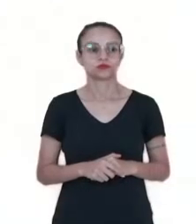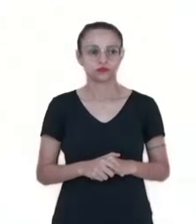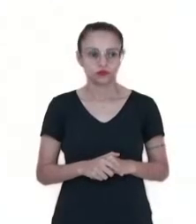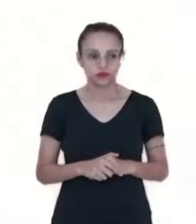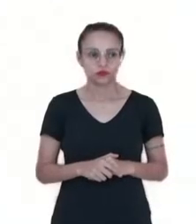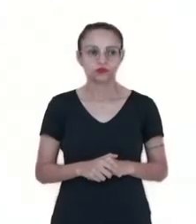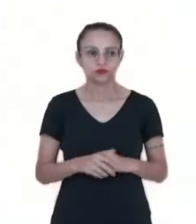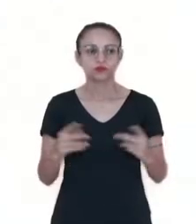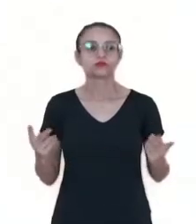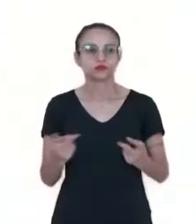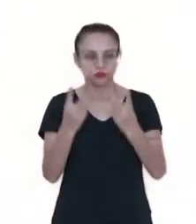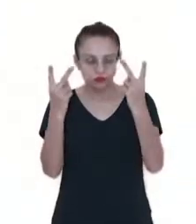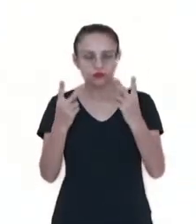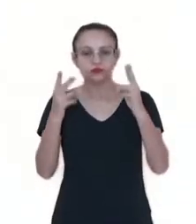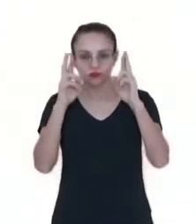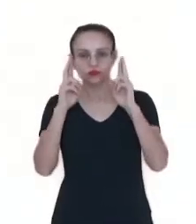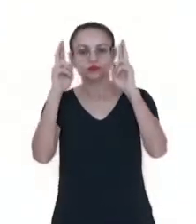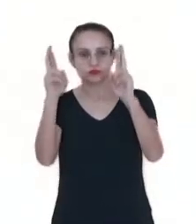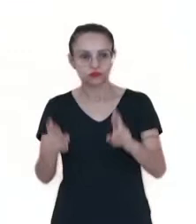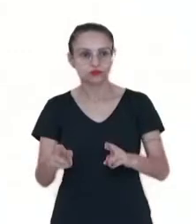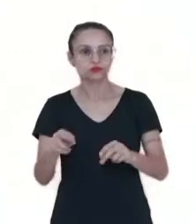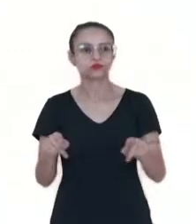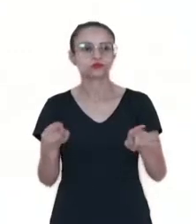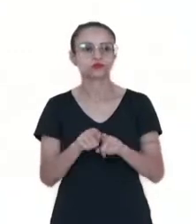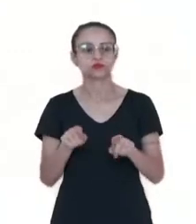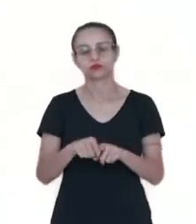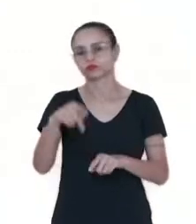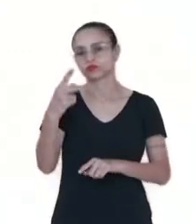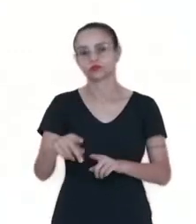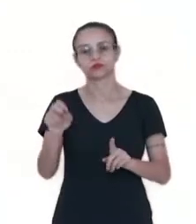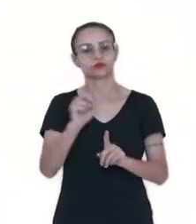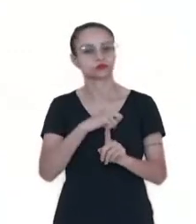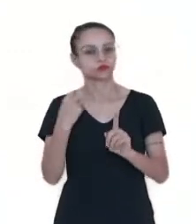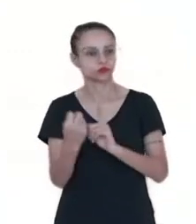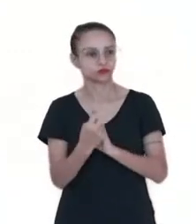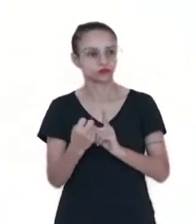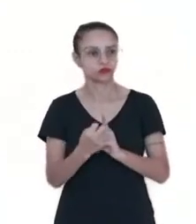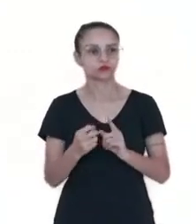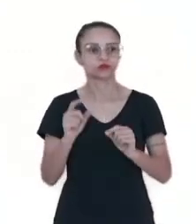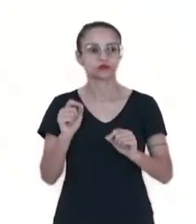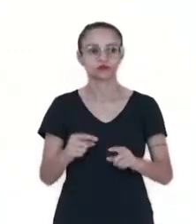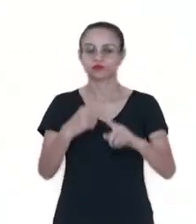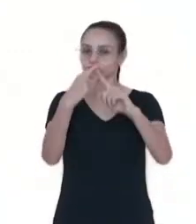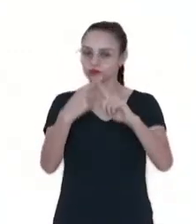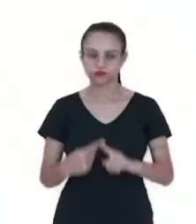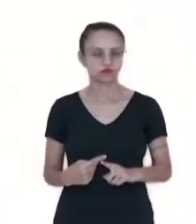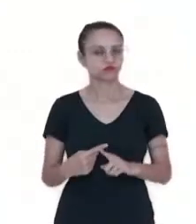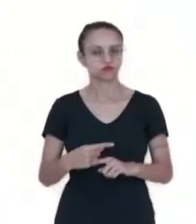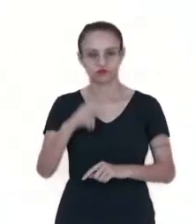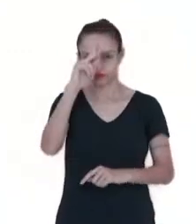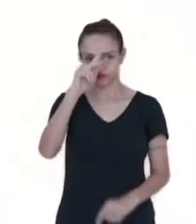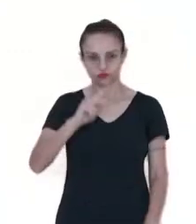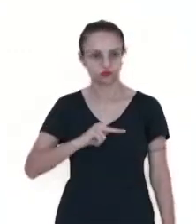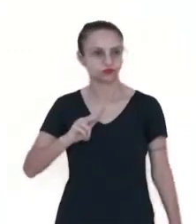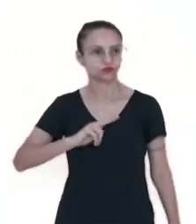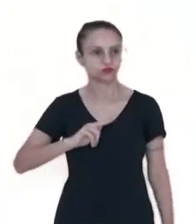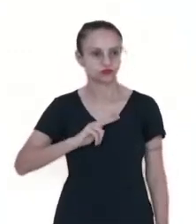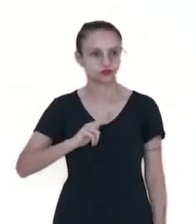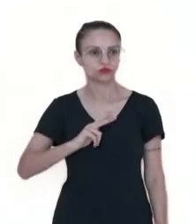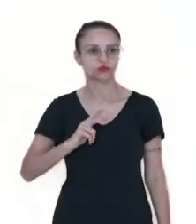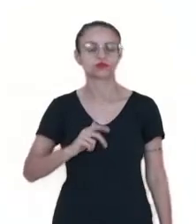valoriza muito o respeito, né? Atual da sociedade, cujo objetivo é a competição exacerbada e a individualidade.